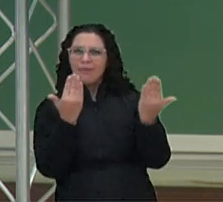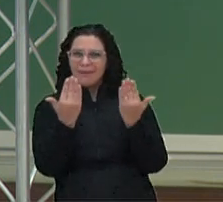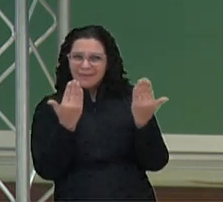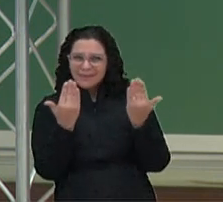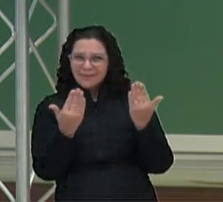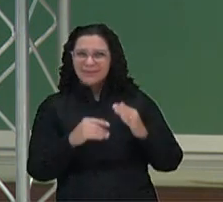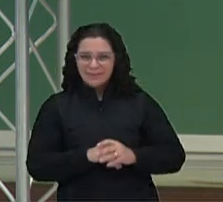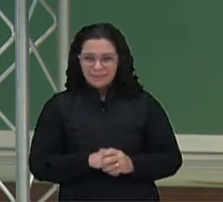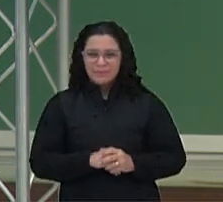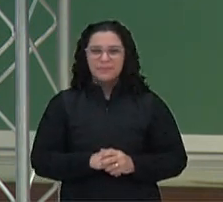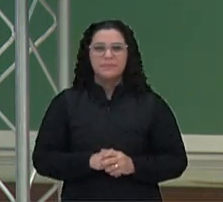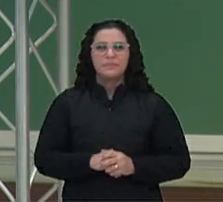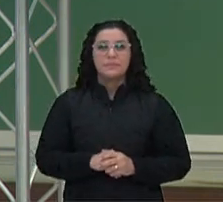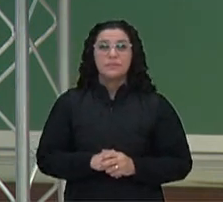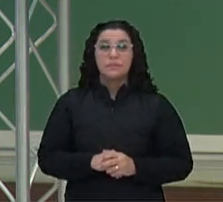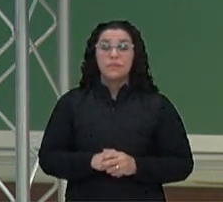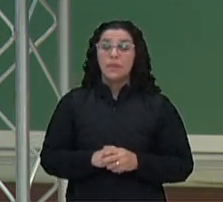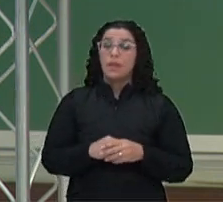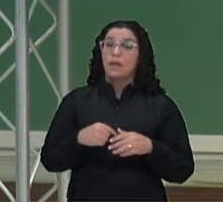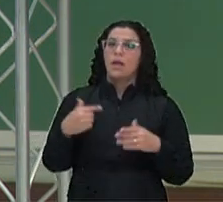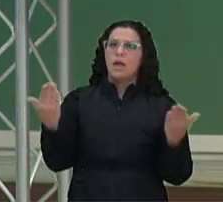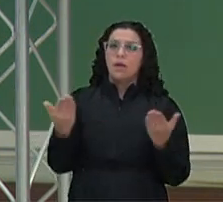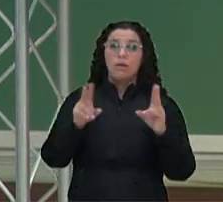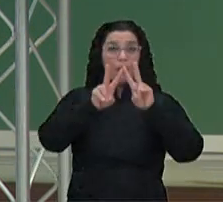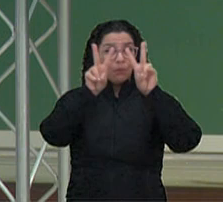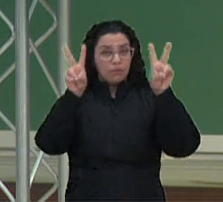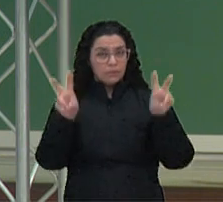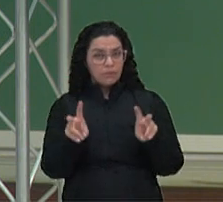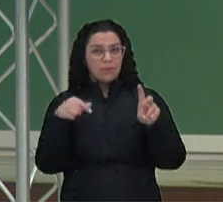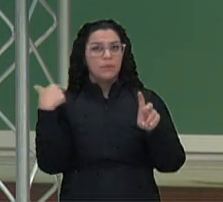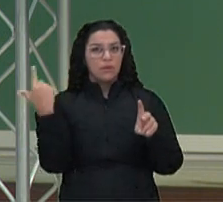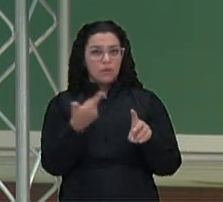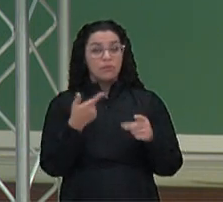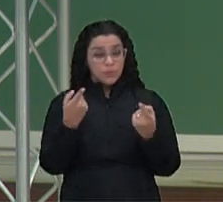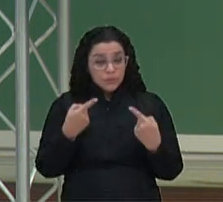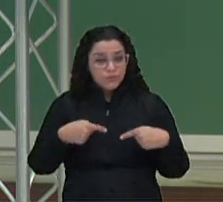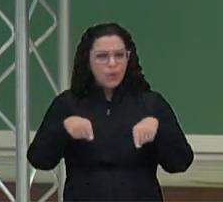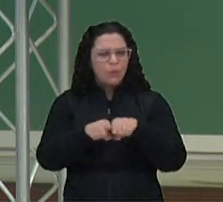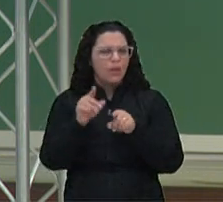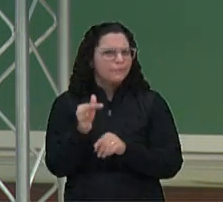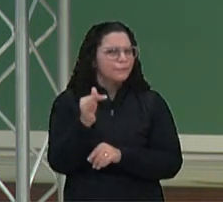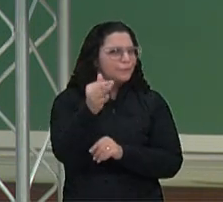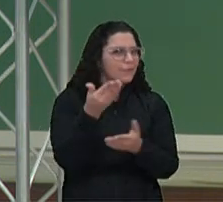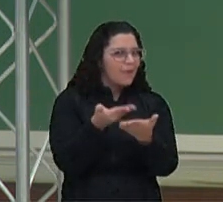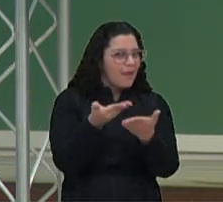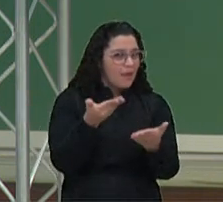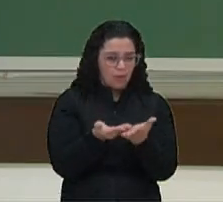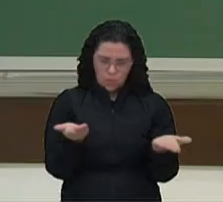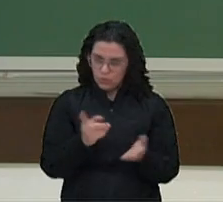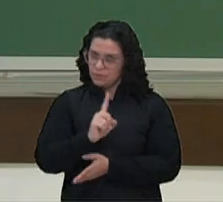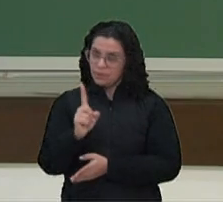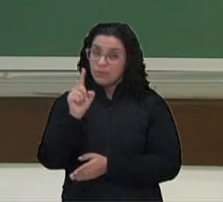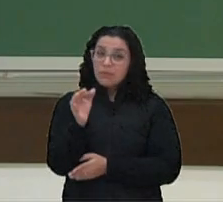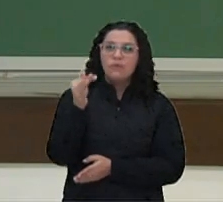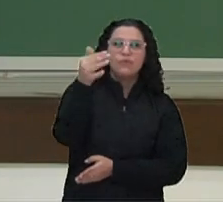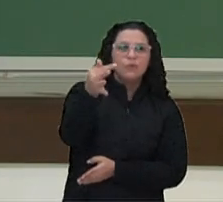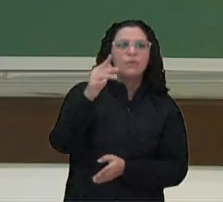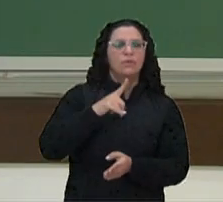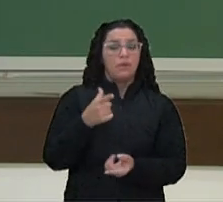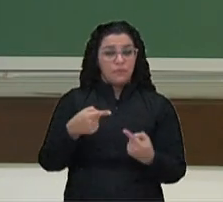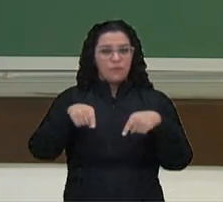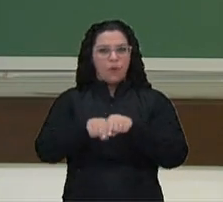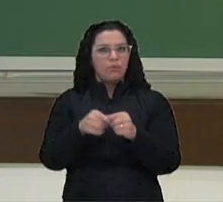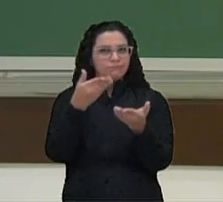né? Inclusive, é um assunto que a gente vai voltar nas próximas aulas, não hoje, tá ok? Mas vai voltar